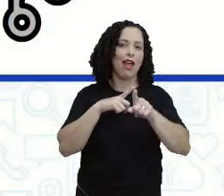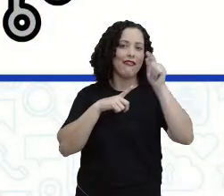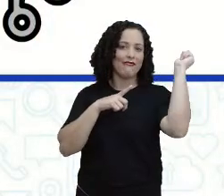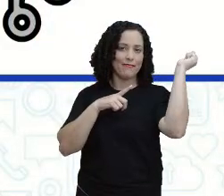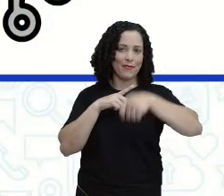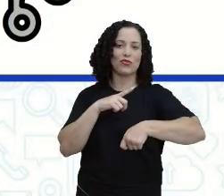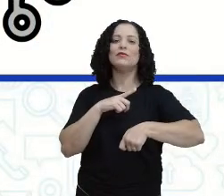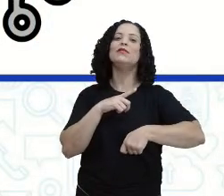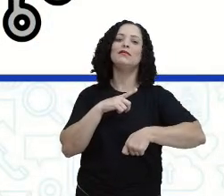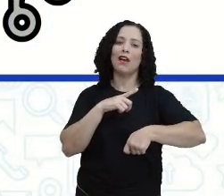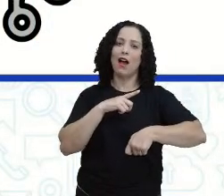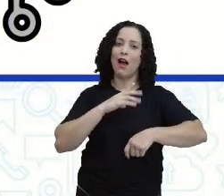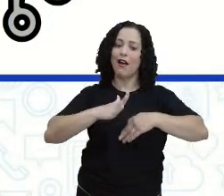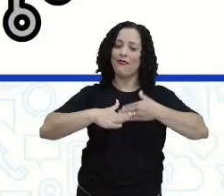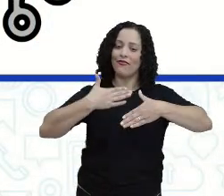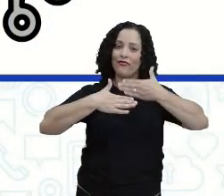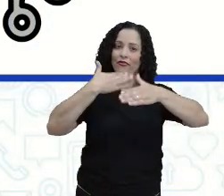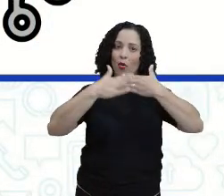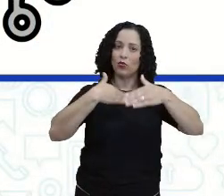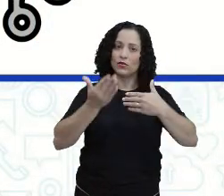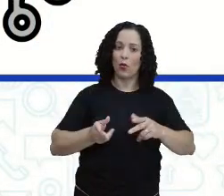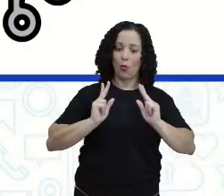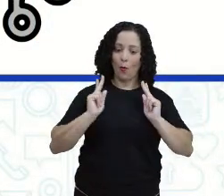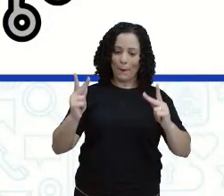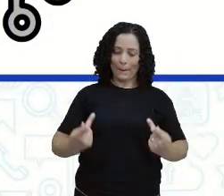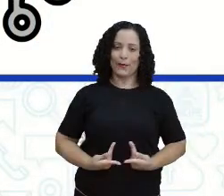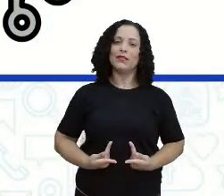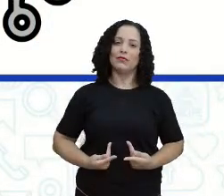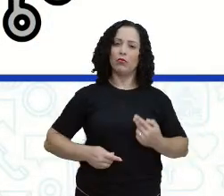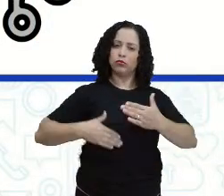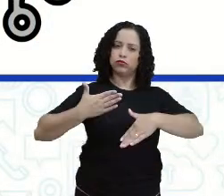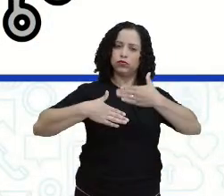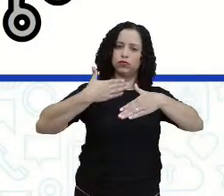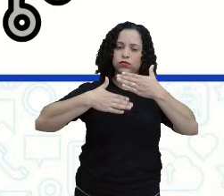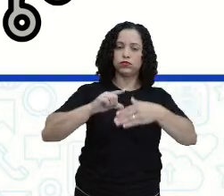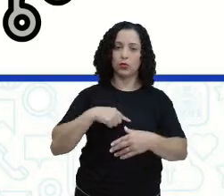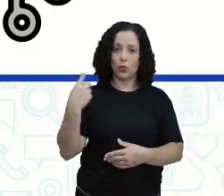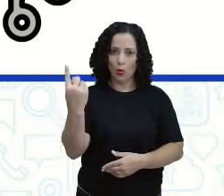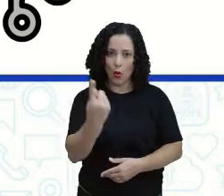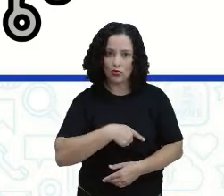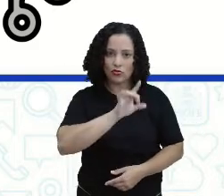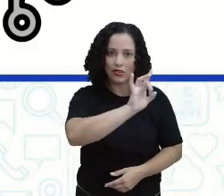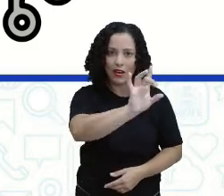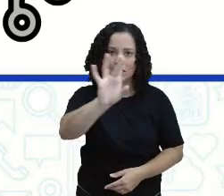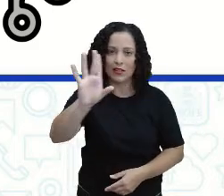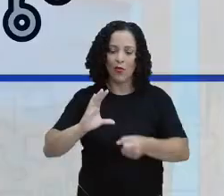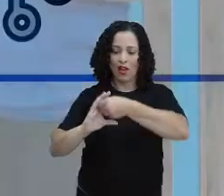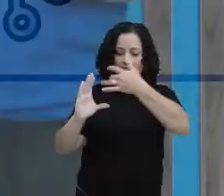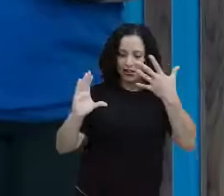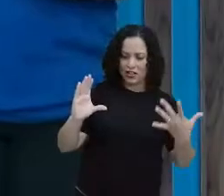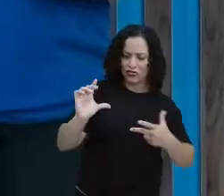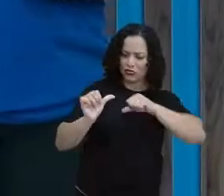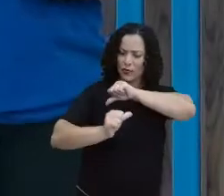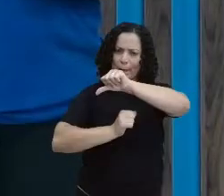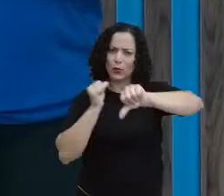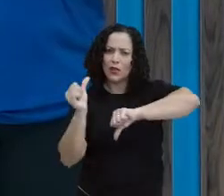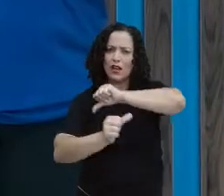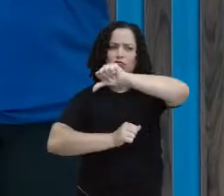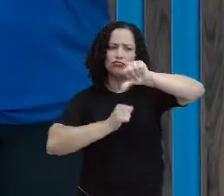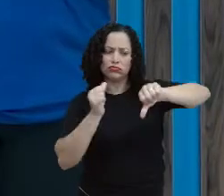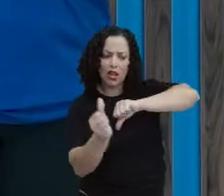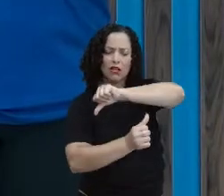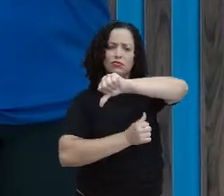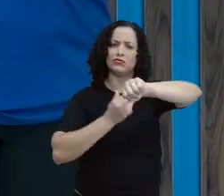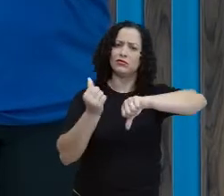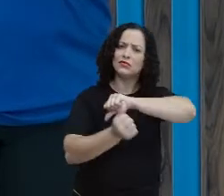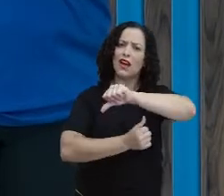a evolução nos seres vivos. Então, se a gente muda as características genéticas através